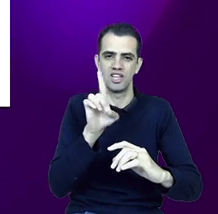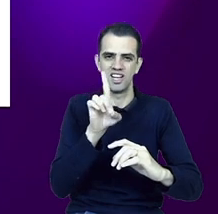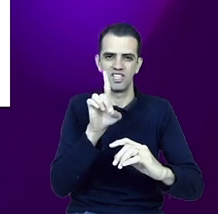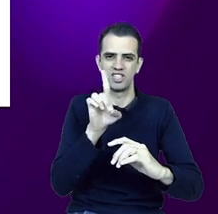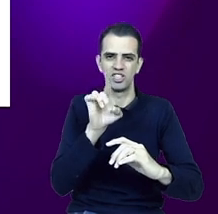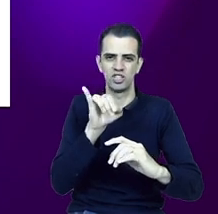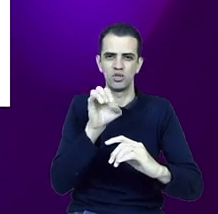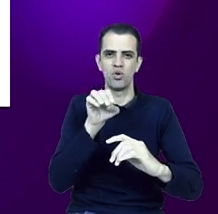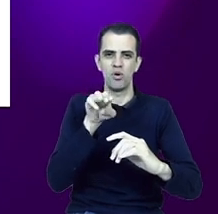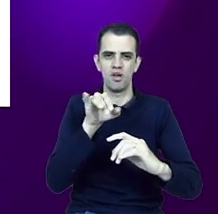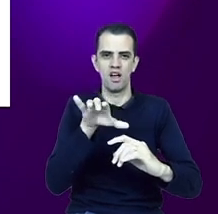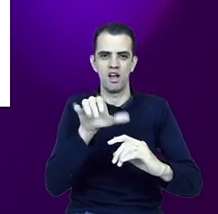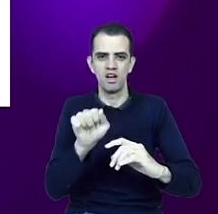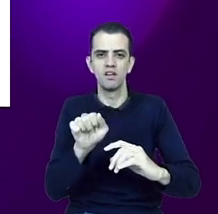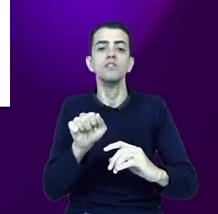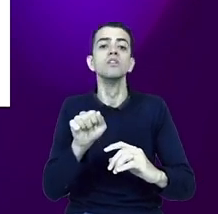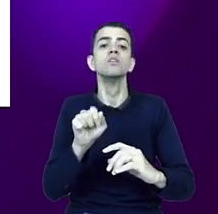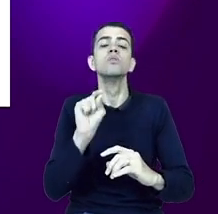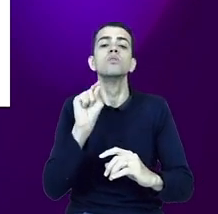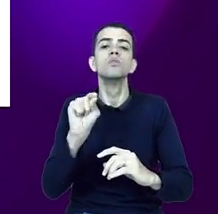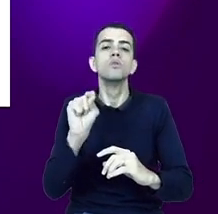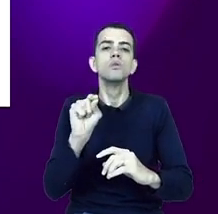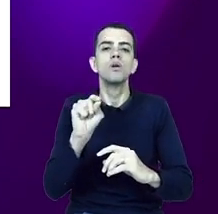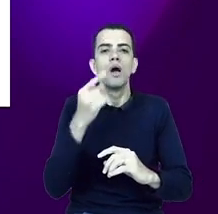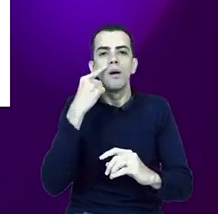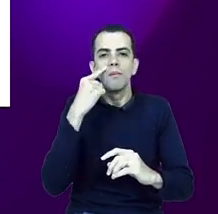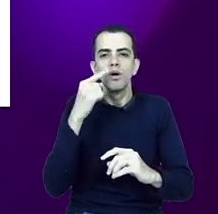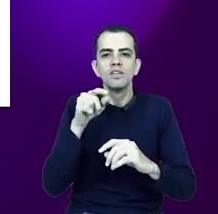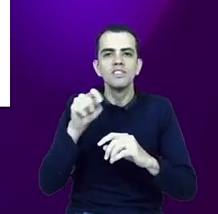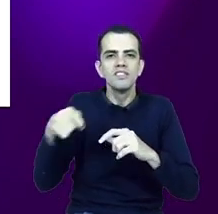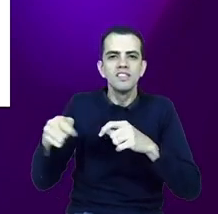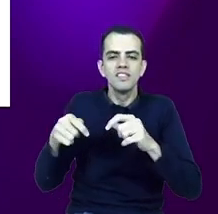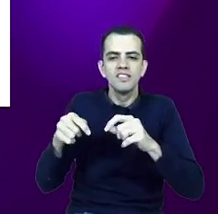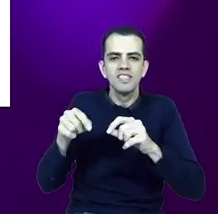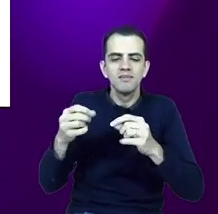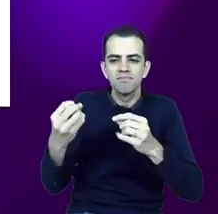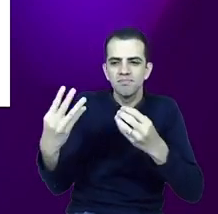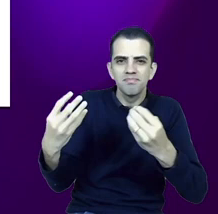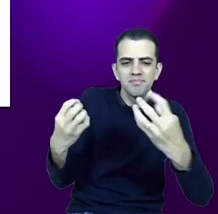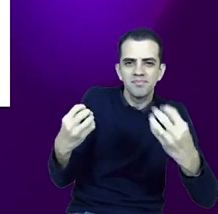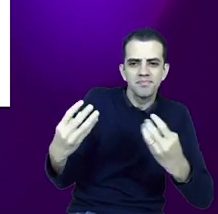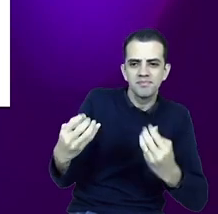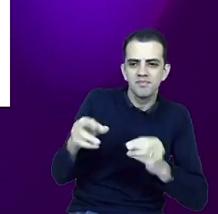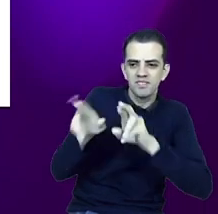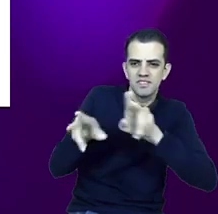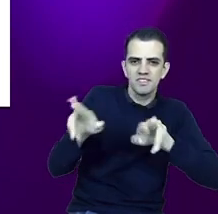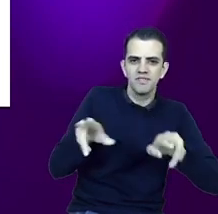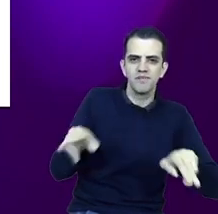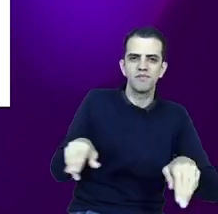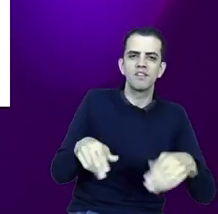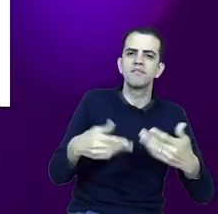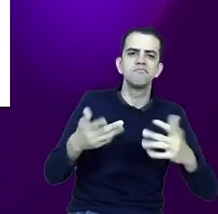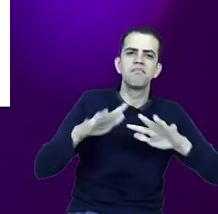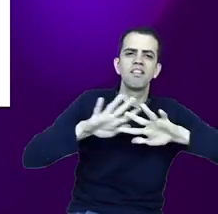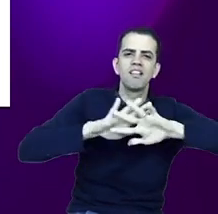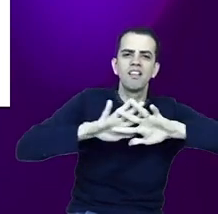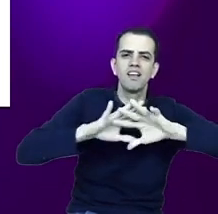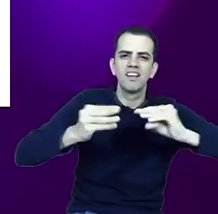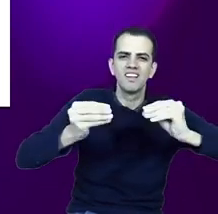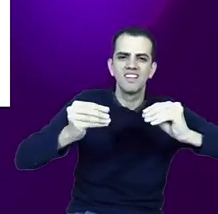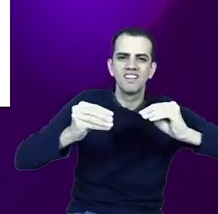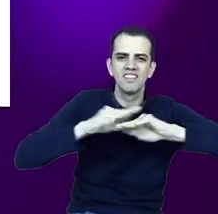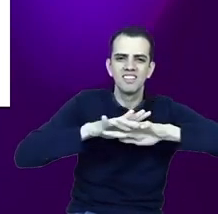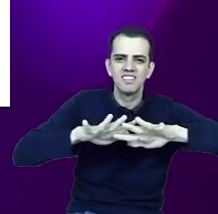baseia em sinais diferentes que os diferentes tecidos e diferentes